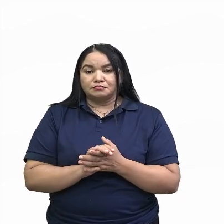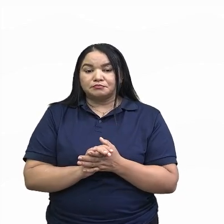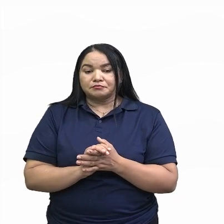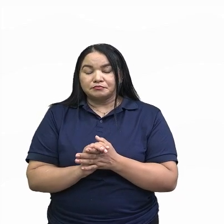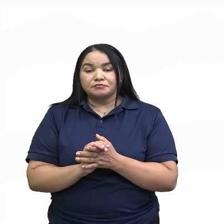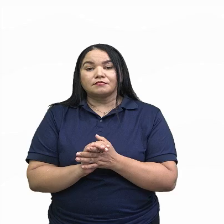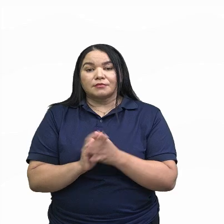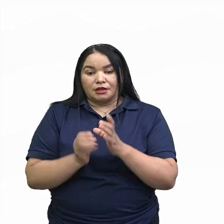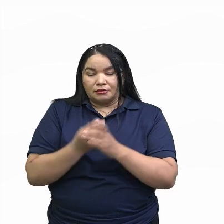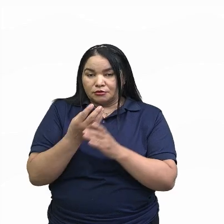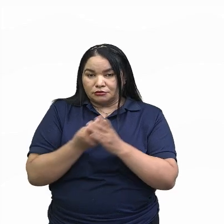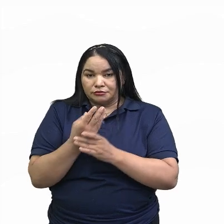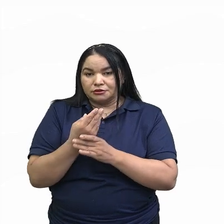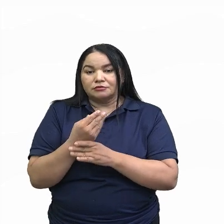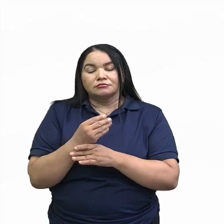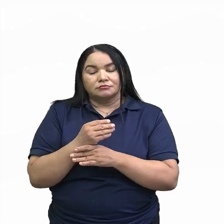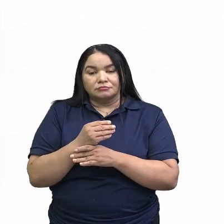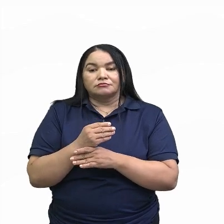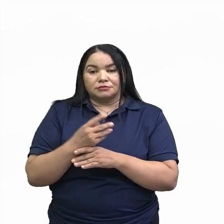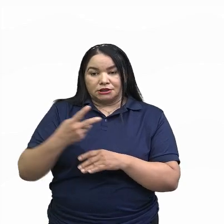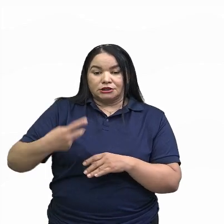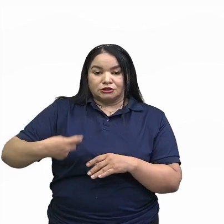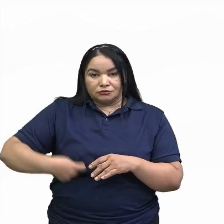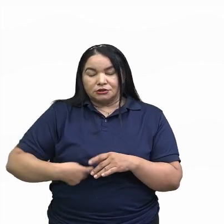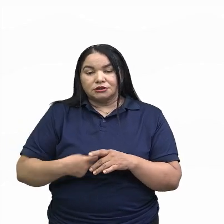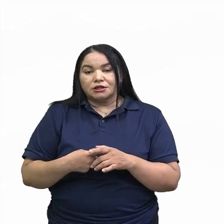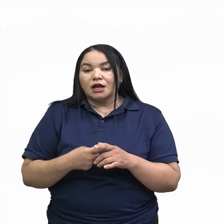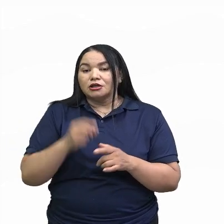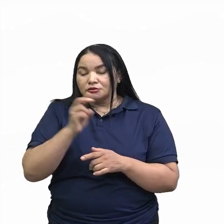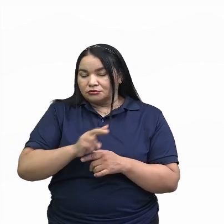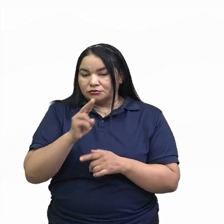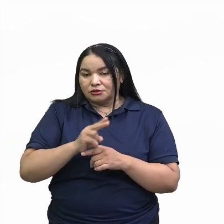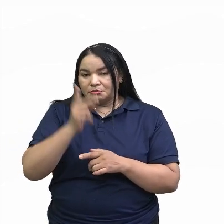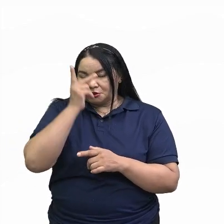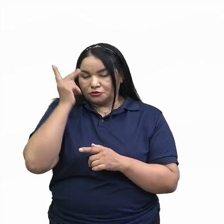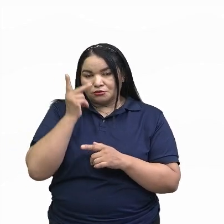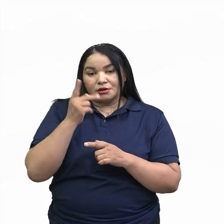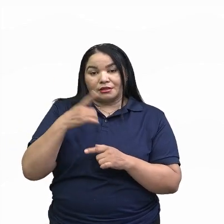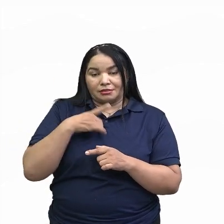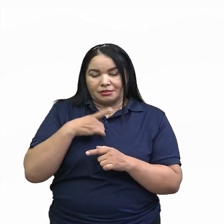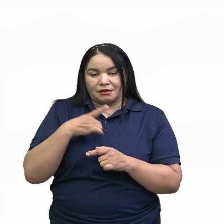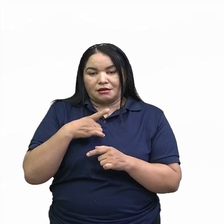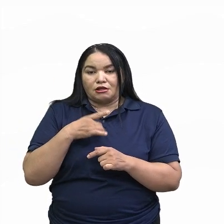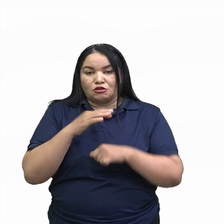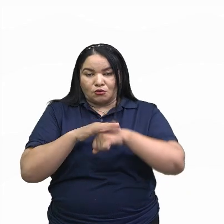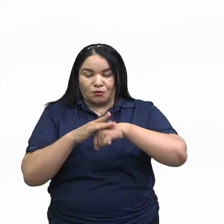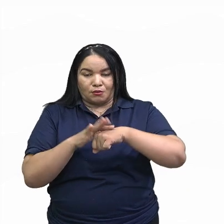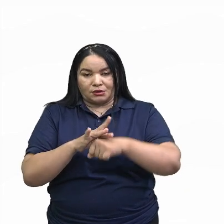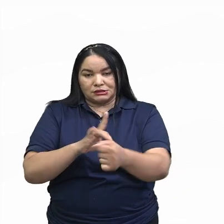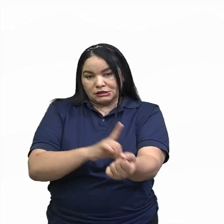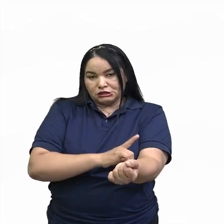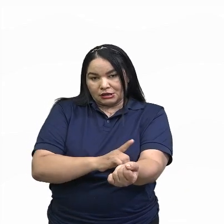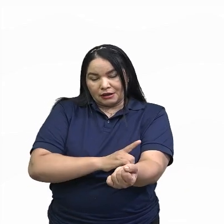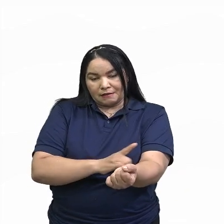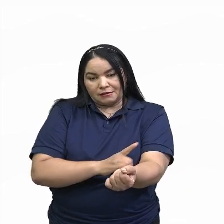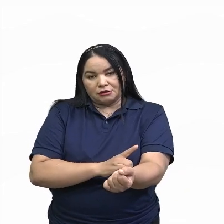de insulinas que foi utilizada no caso das pessoas que têm diabetes, né? Então, a produção da insulina para as pessoas que precisam